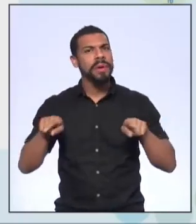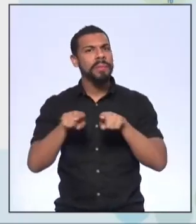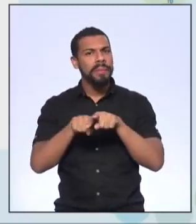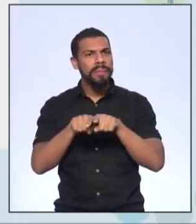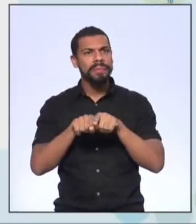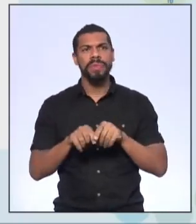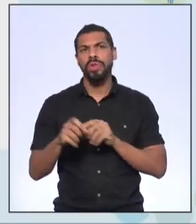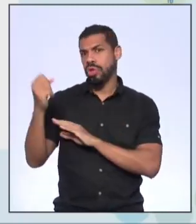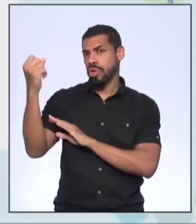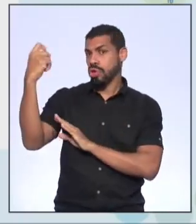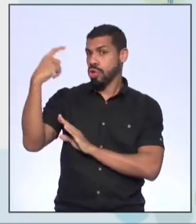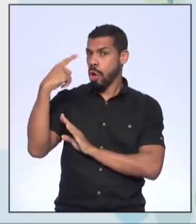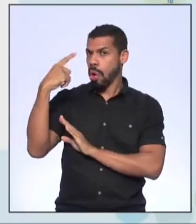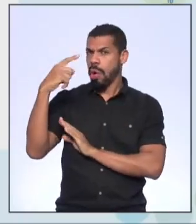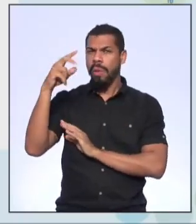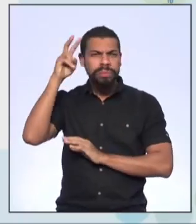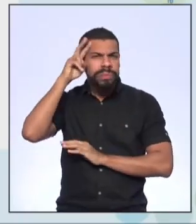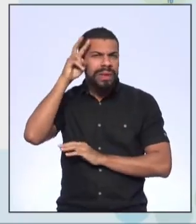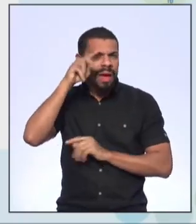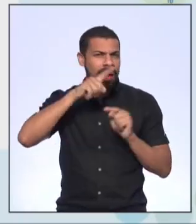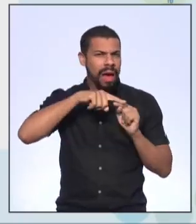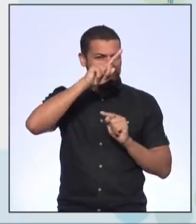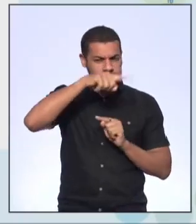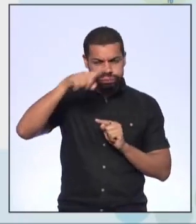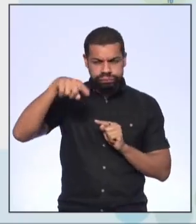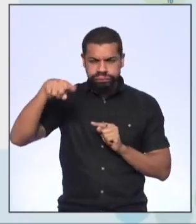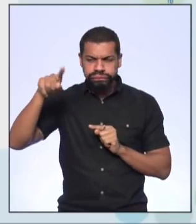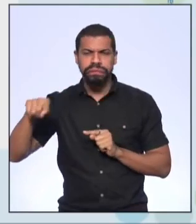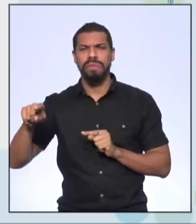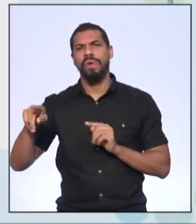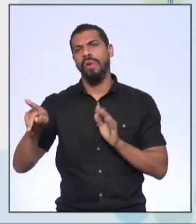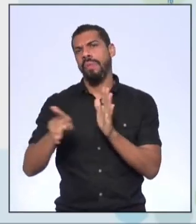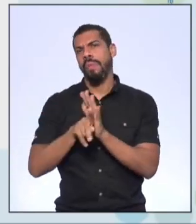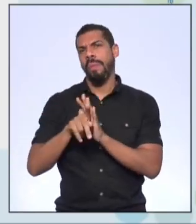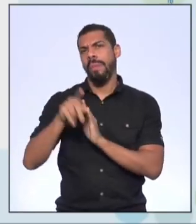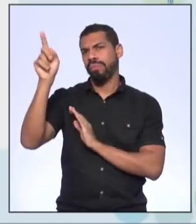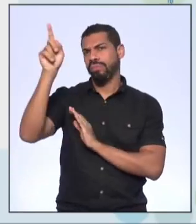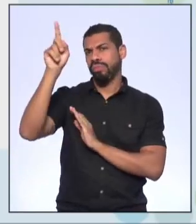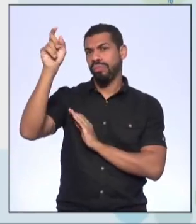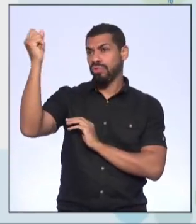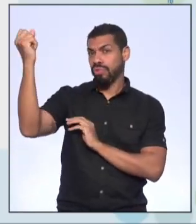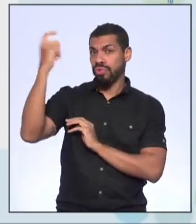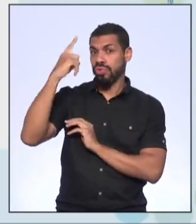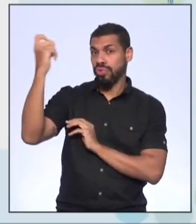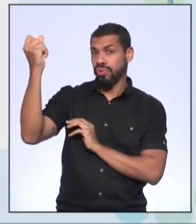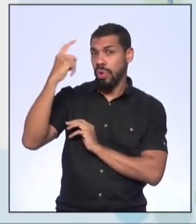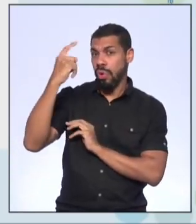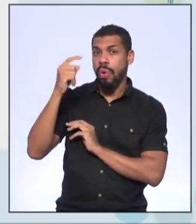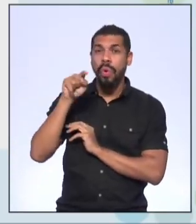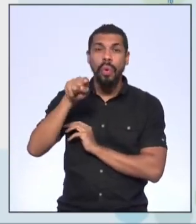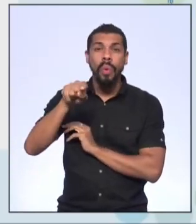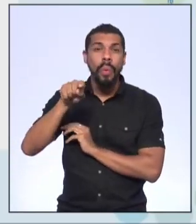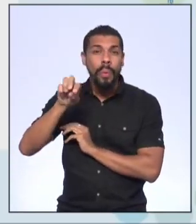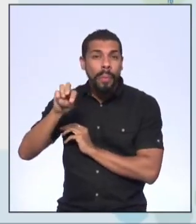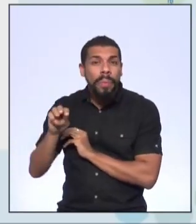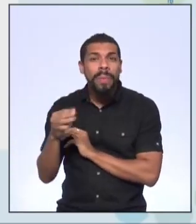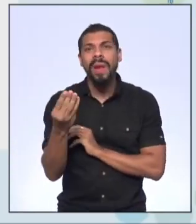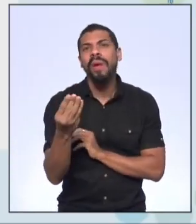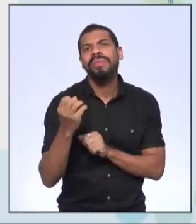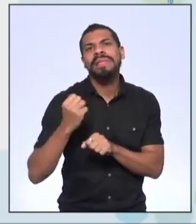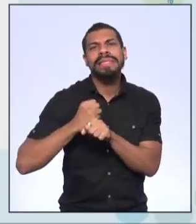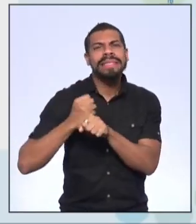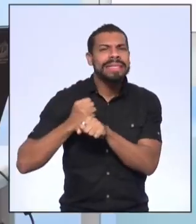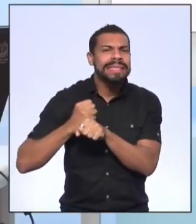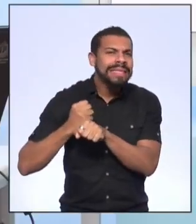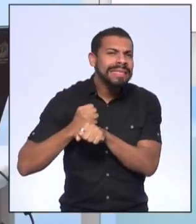Sol também. Lembra que a radiação do núcleo do Sol demora mais ou menos 1 milhão de anos para sair do núcleo e chegar até a superfície do Sol,